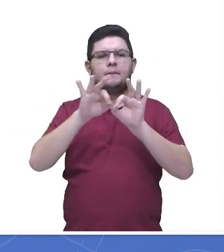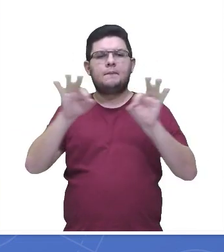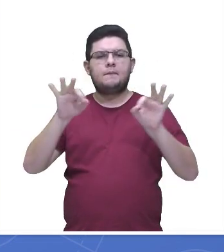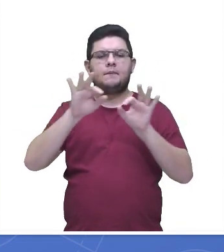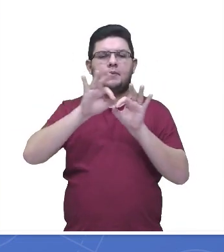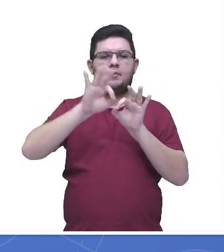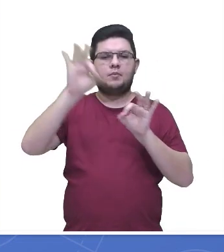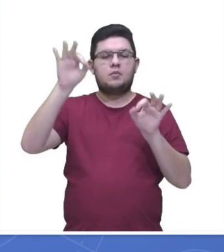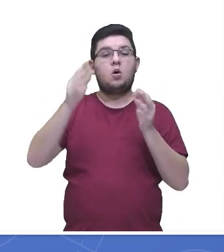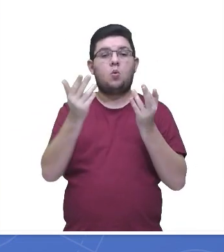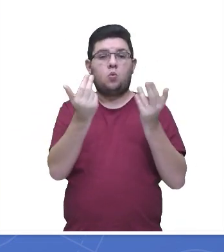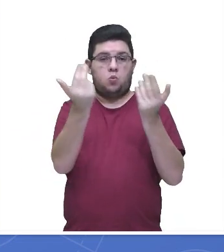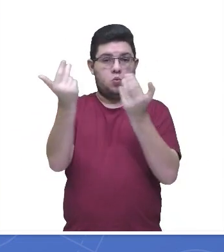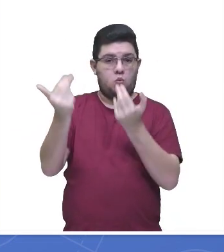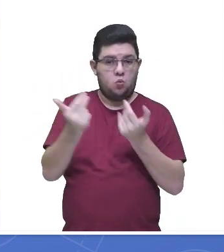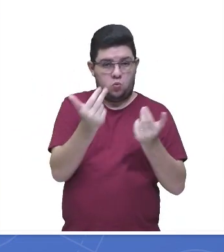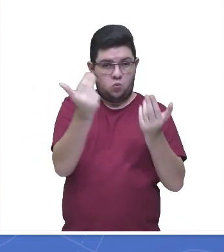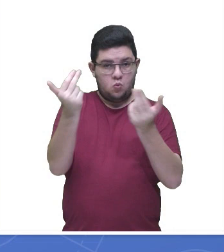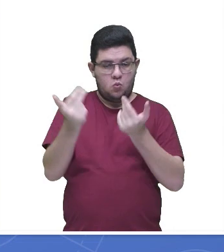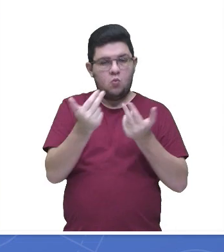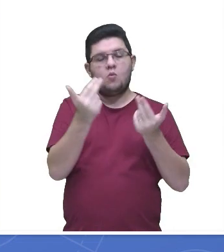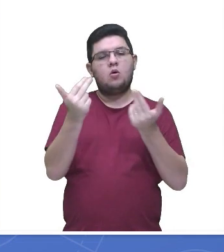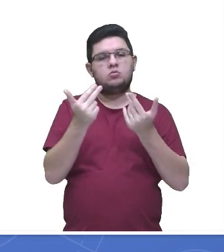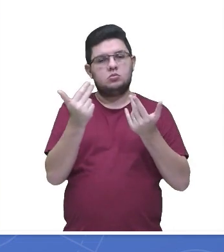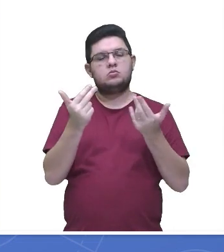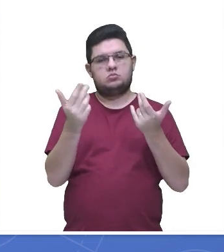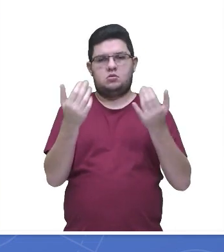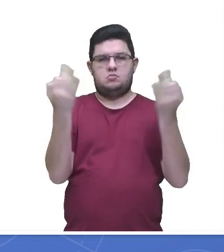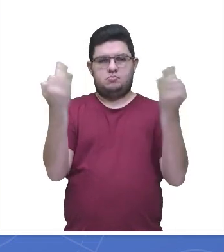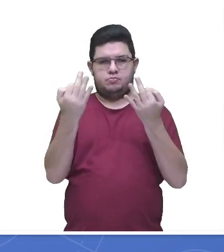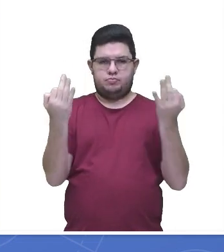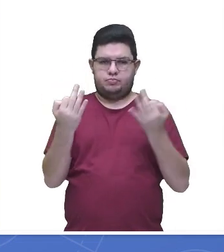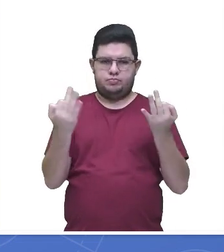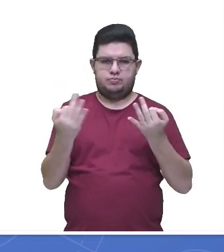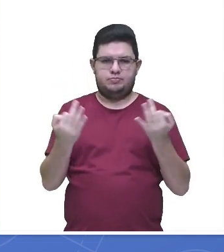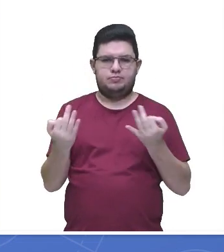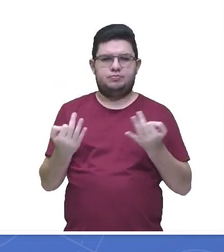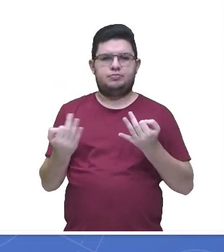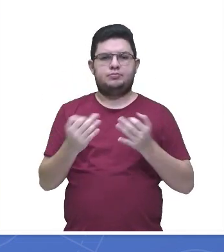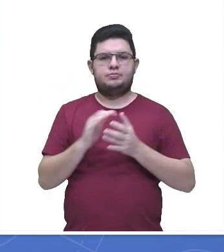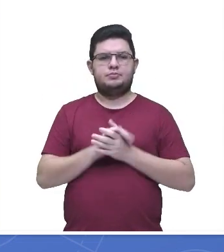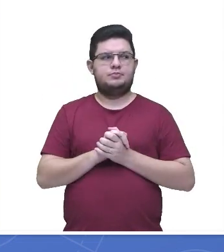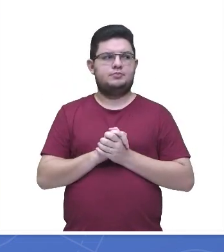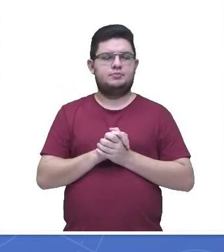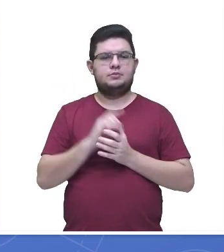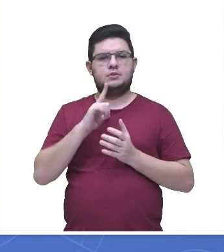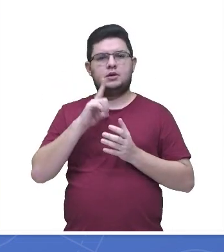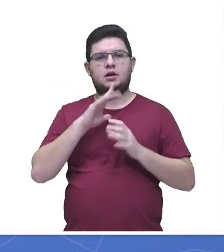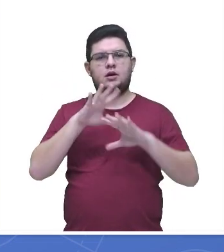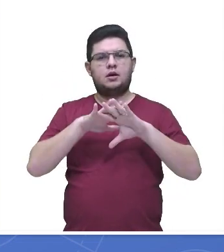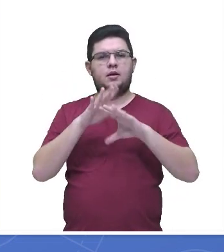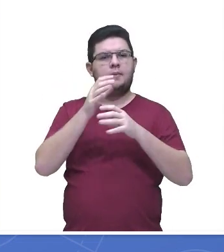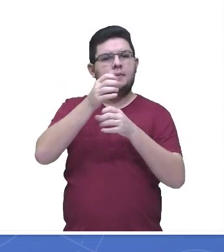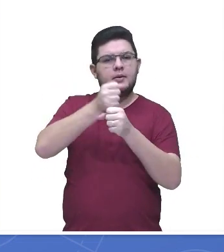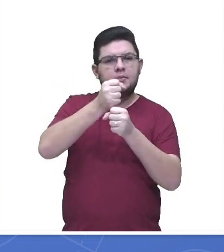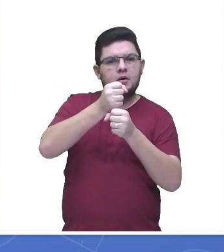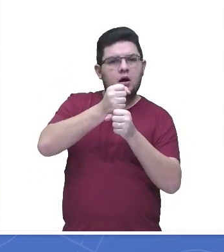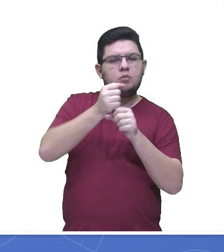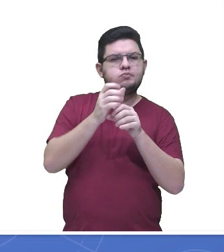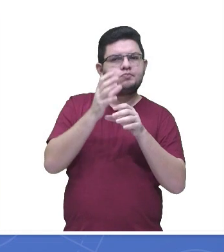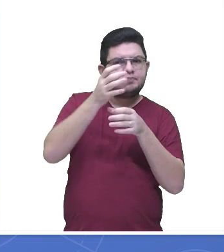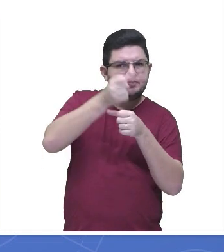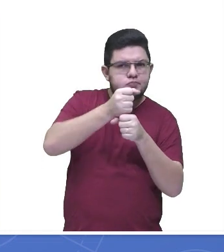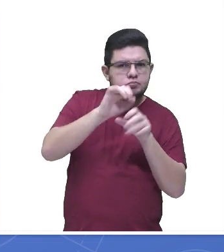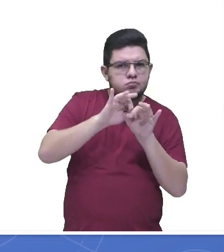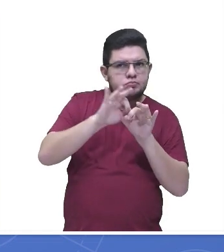de um lado vai ter do outro. Então, tem uma simetria. A matemática está presente nesse momento também. Lembram